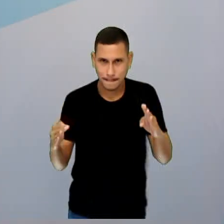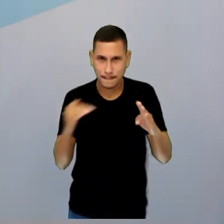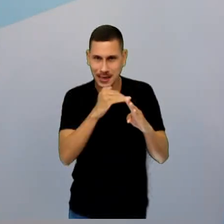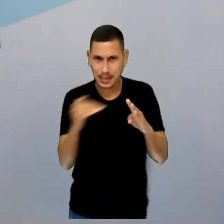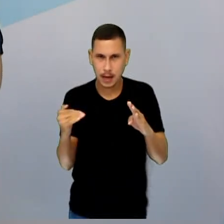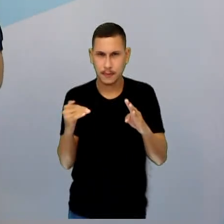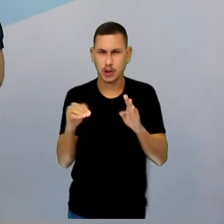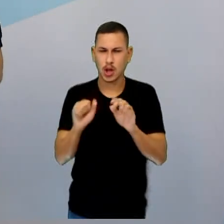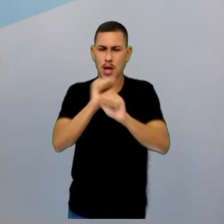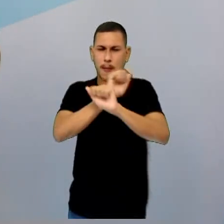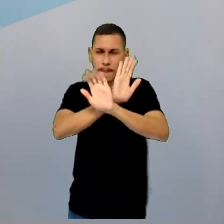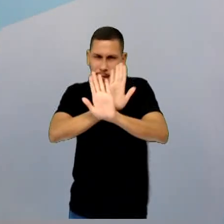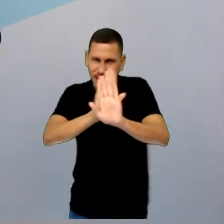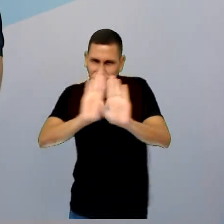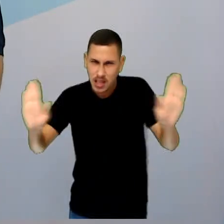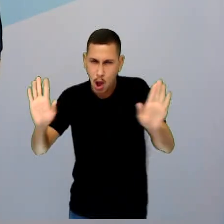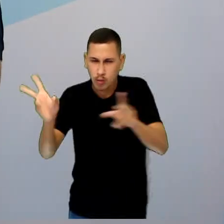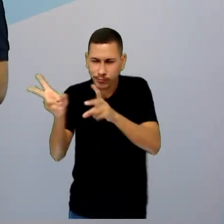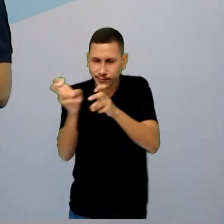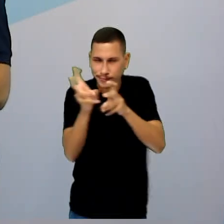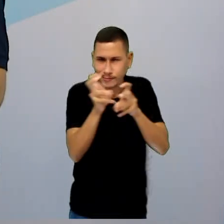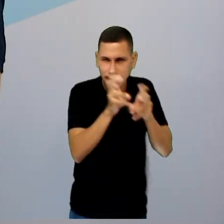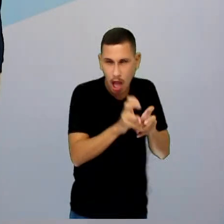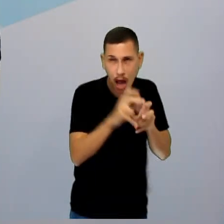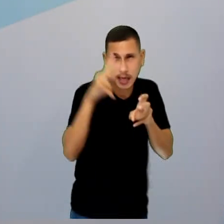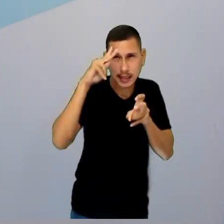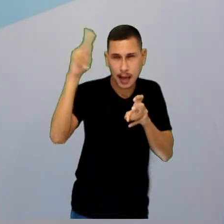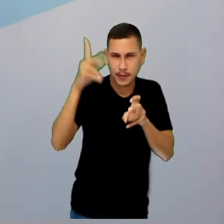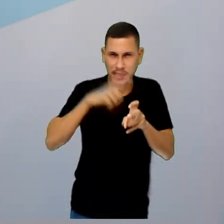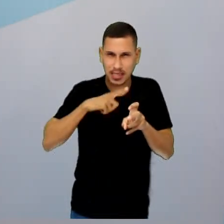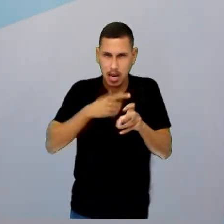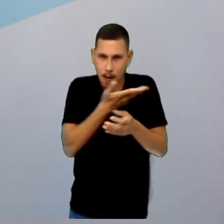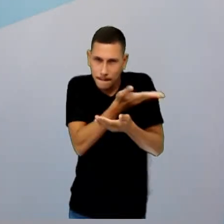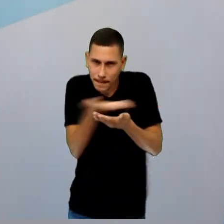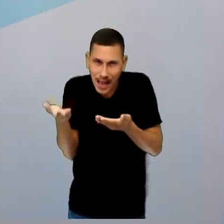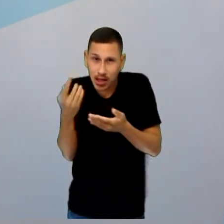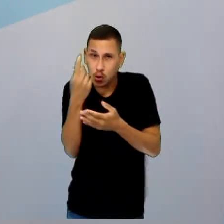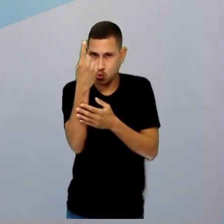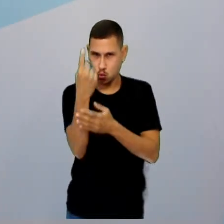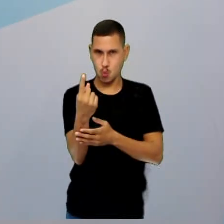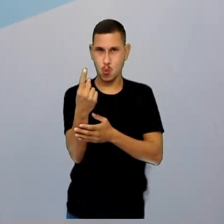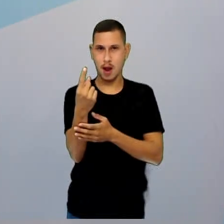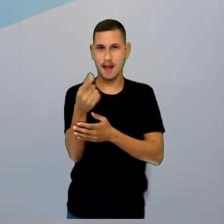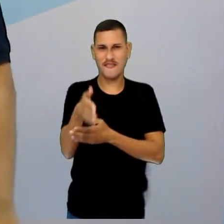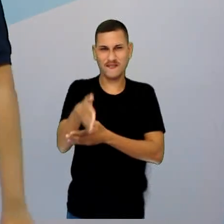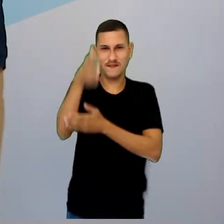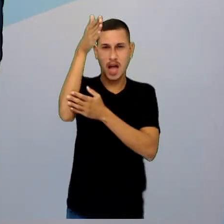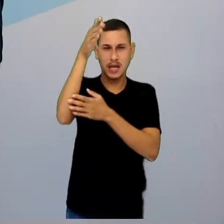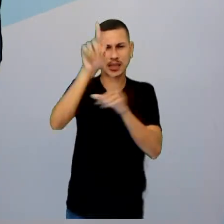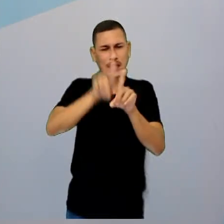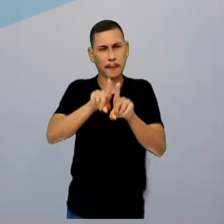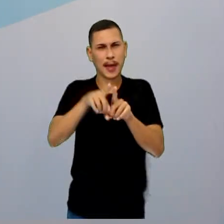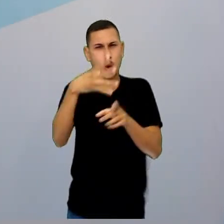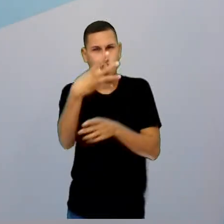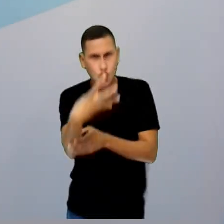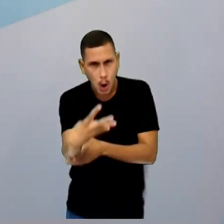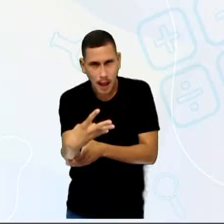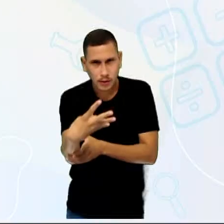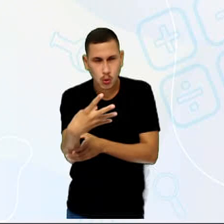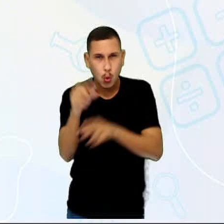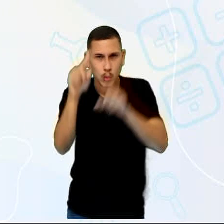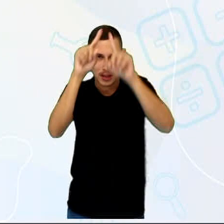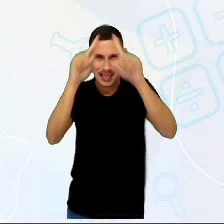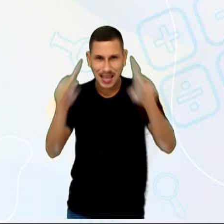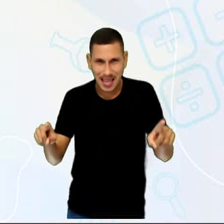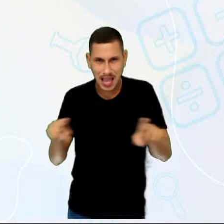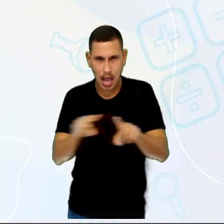trouxe a planificação para a gente lembrar que eu vou ter a base, uma face, e que eu vou ter 4 triângulos ao redor. Então,